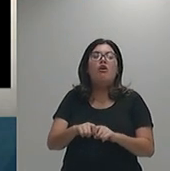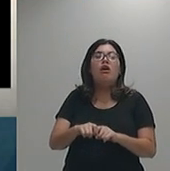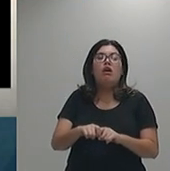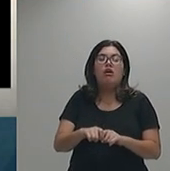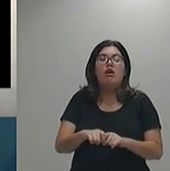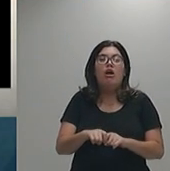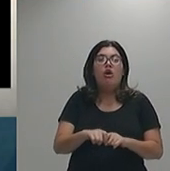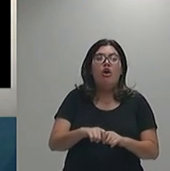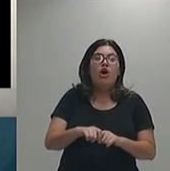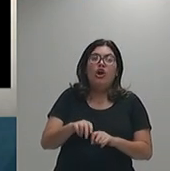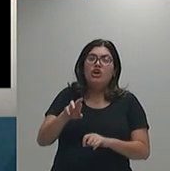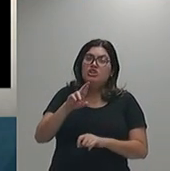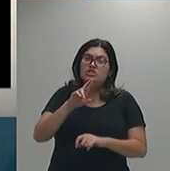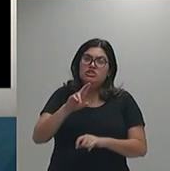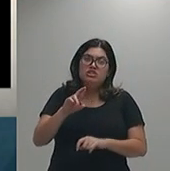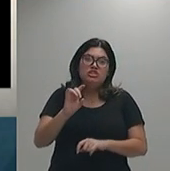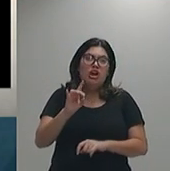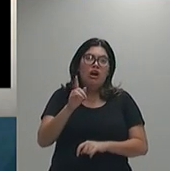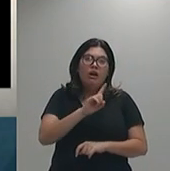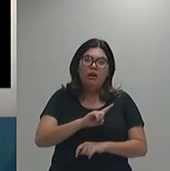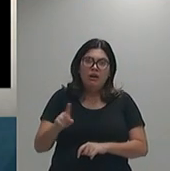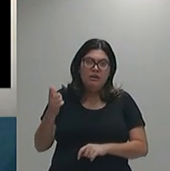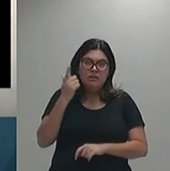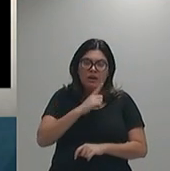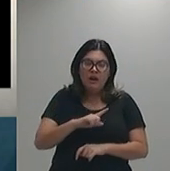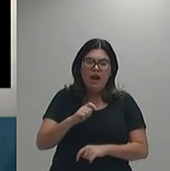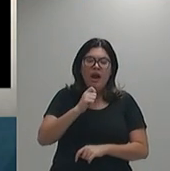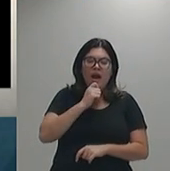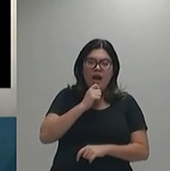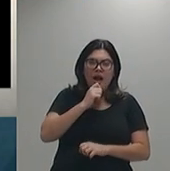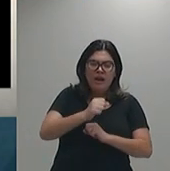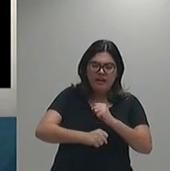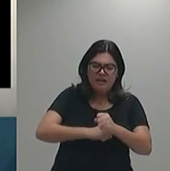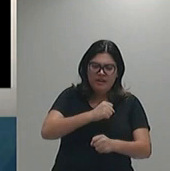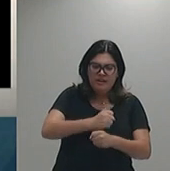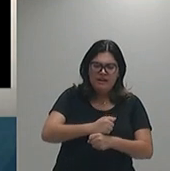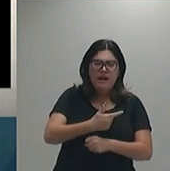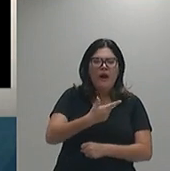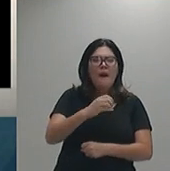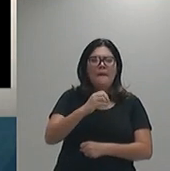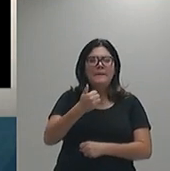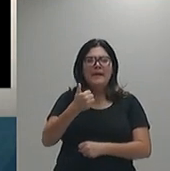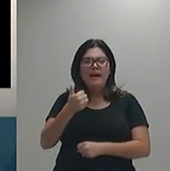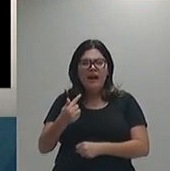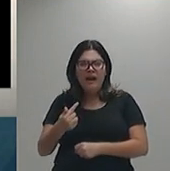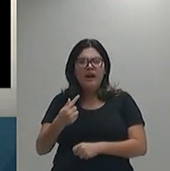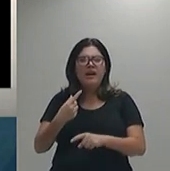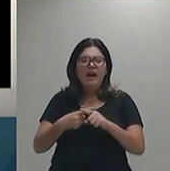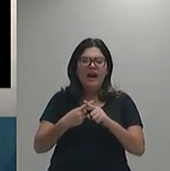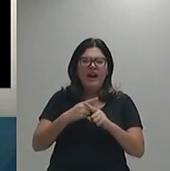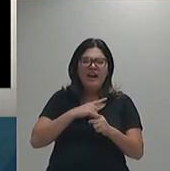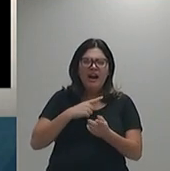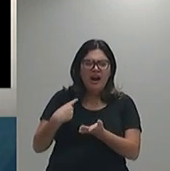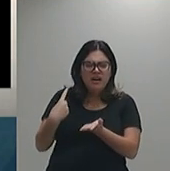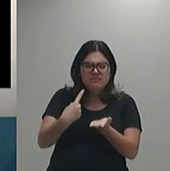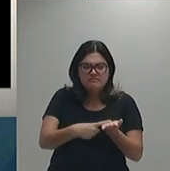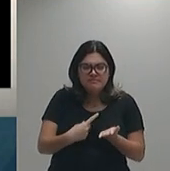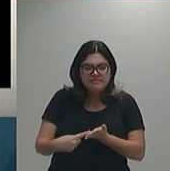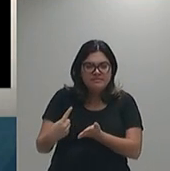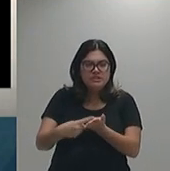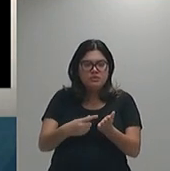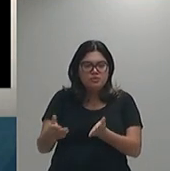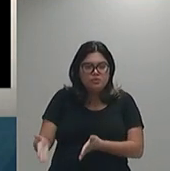não foi realizada ainda no ano de 2017 Pois havia uma arbitragem em curso e uma decisão